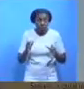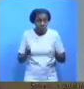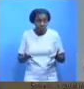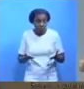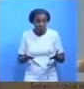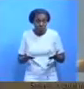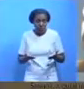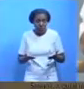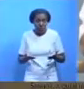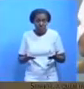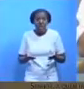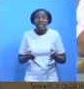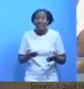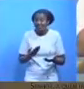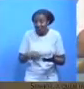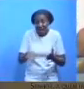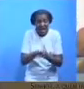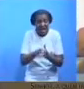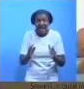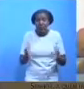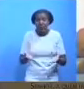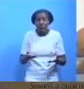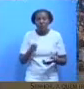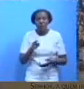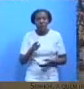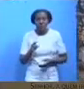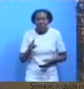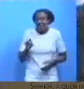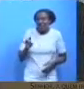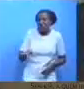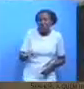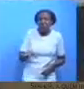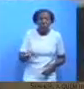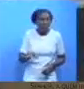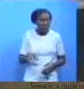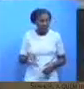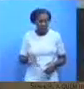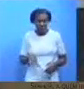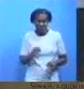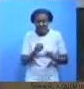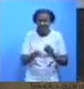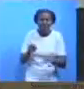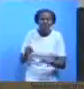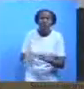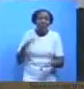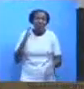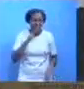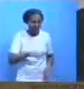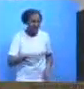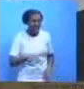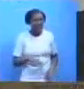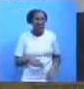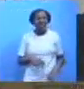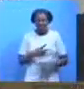Qual é a meta do rio? Chegar ao mar. Então não era só ele fazer que nem eu, fazer um curso, quem sabe,